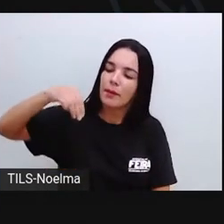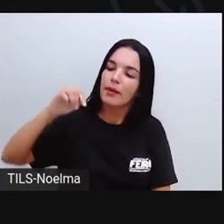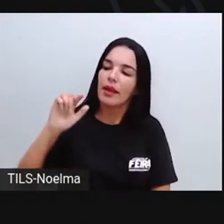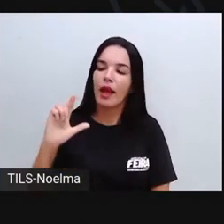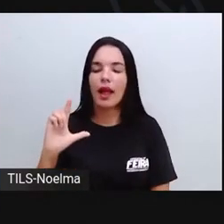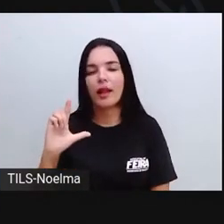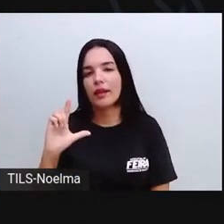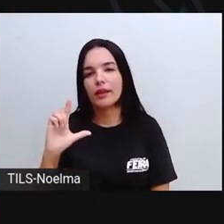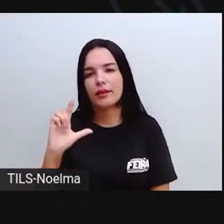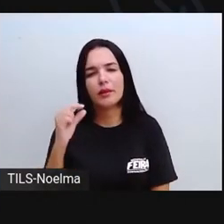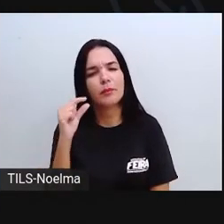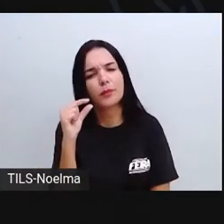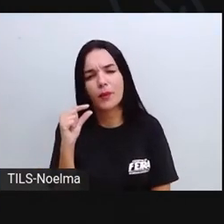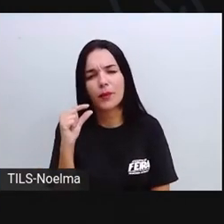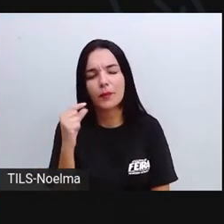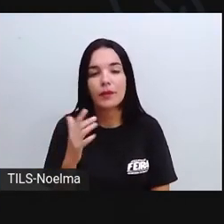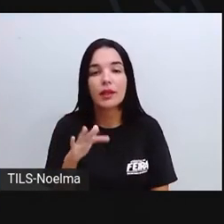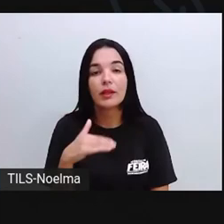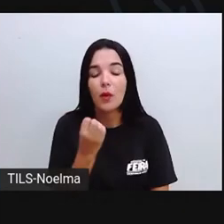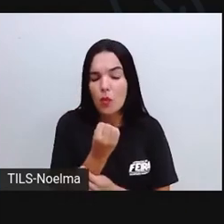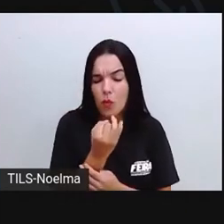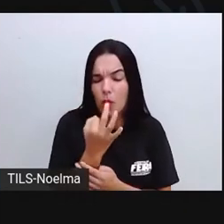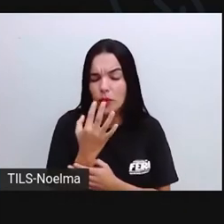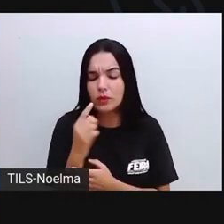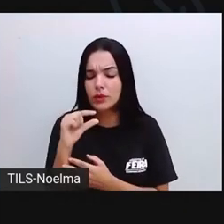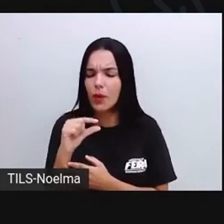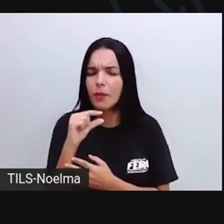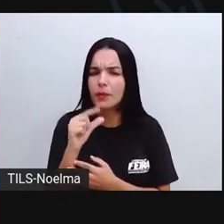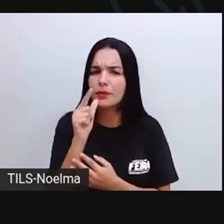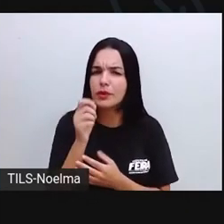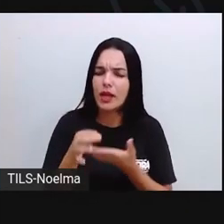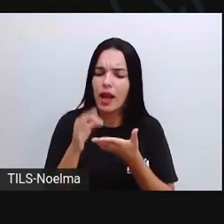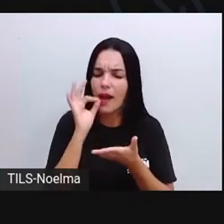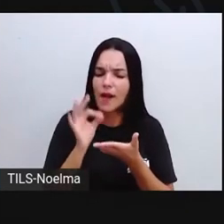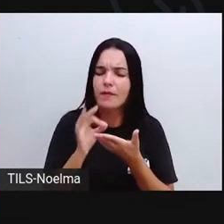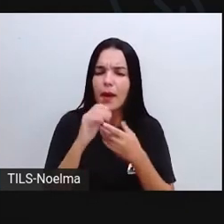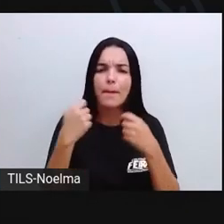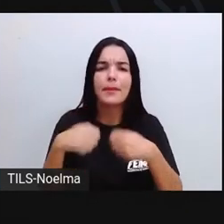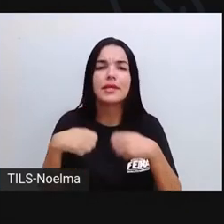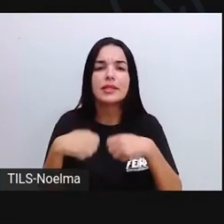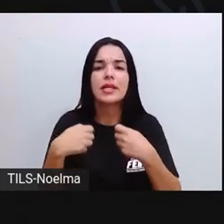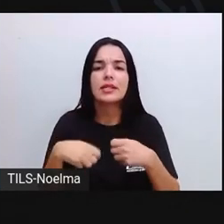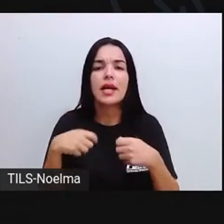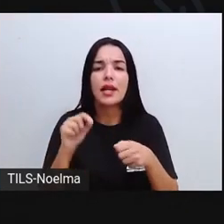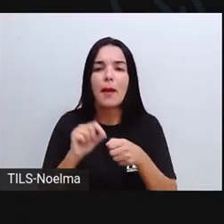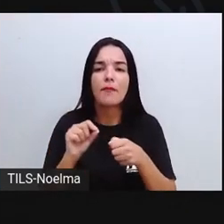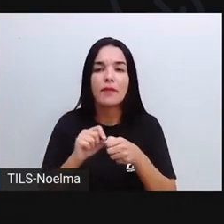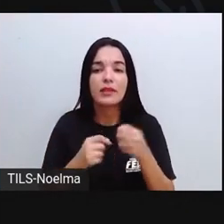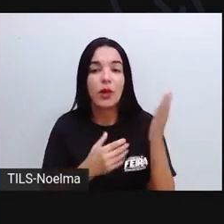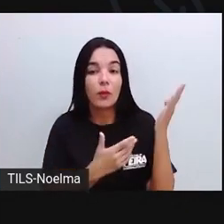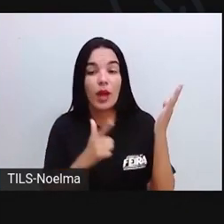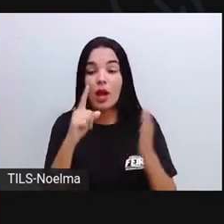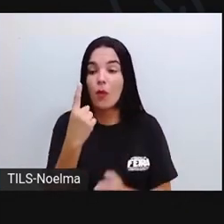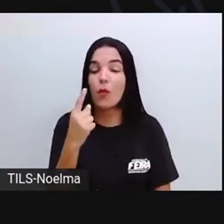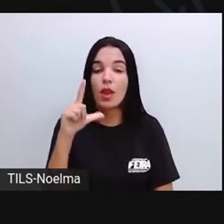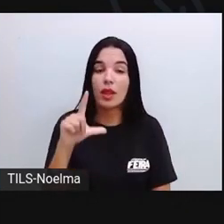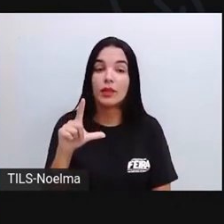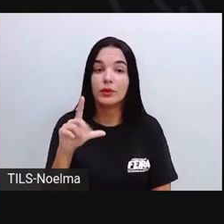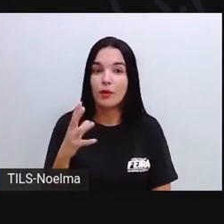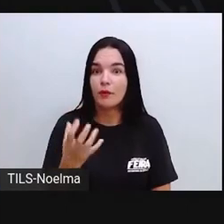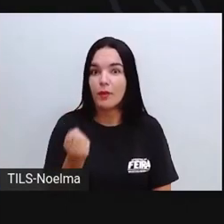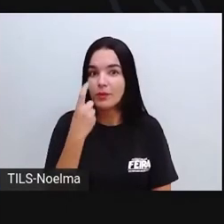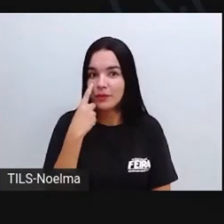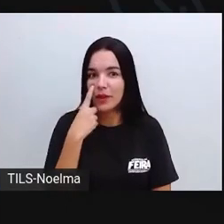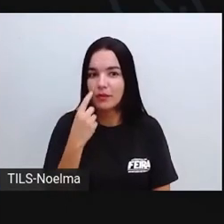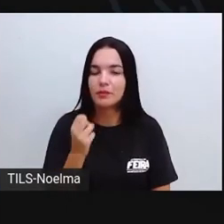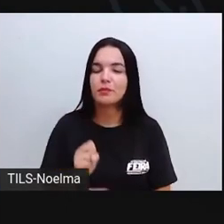50 ml, certo? 50 ml. Então, quantos copinhos de café a gente precisaria para poder encher aqui 1 litro? Vamos ver?